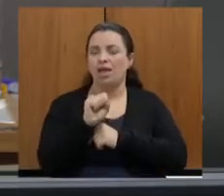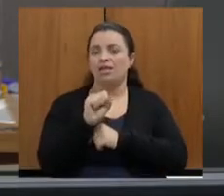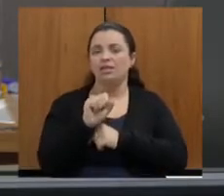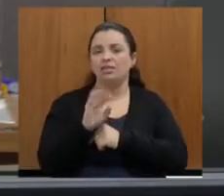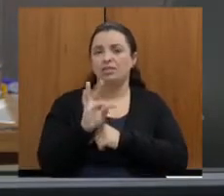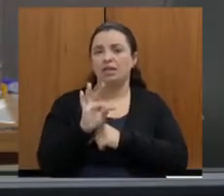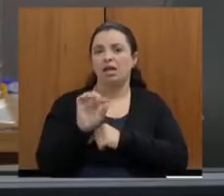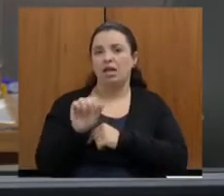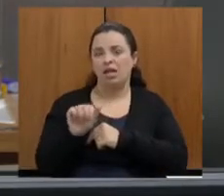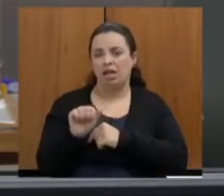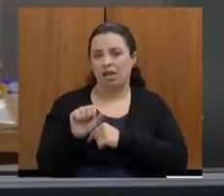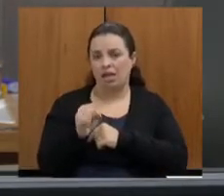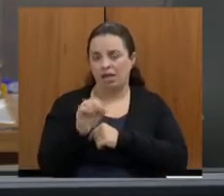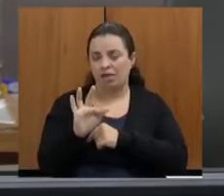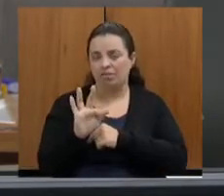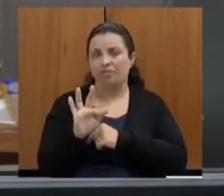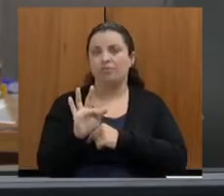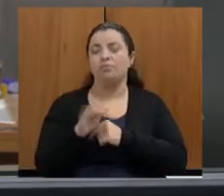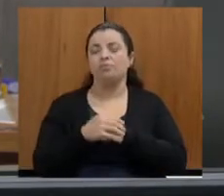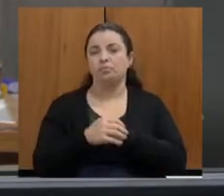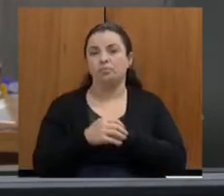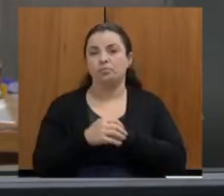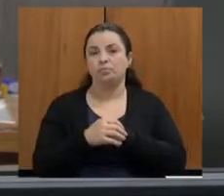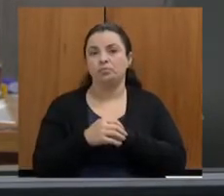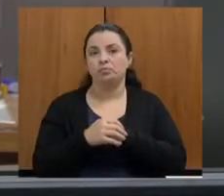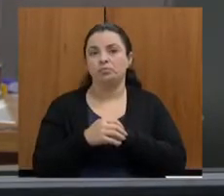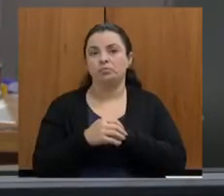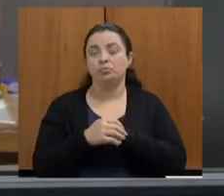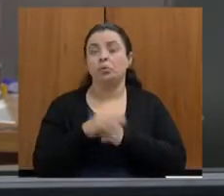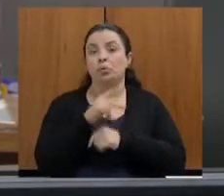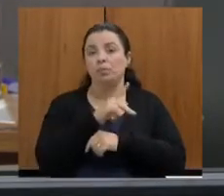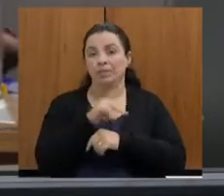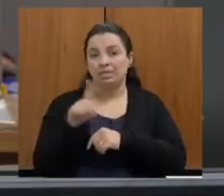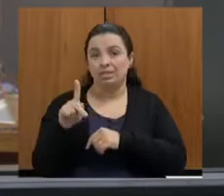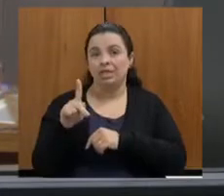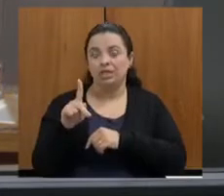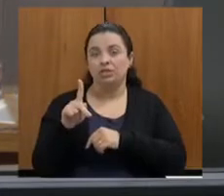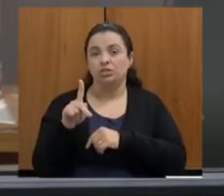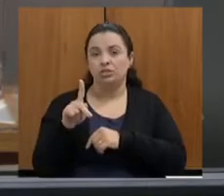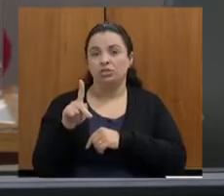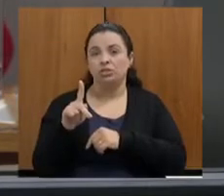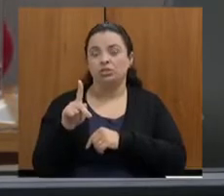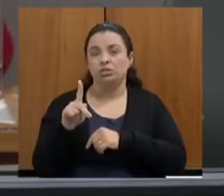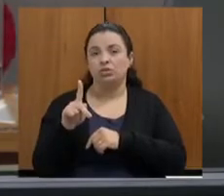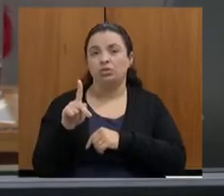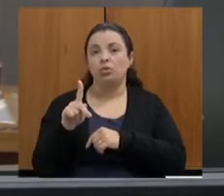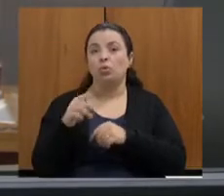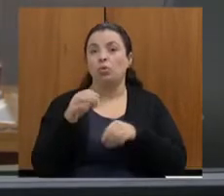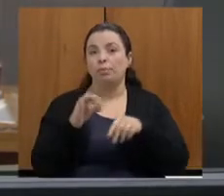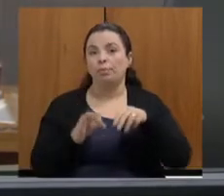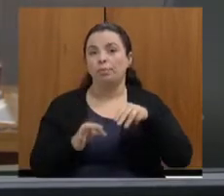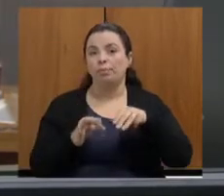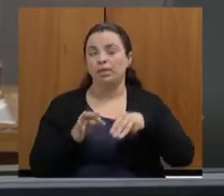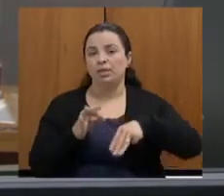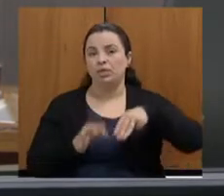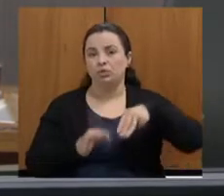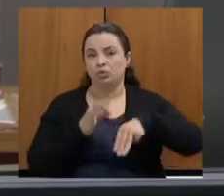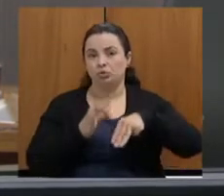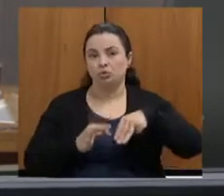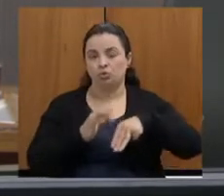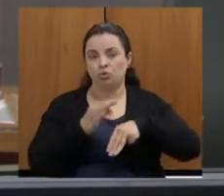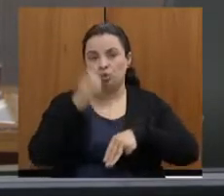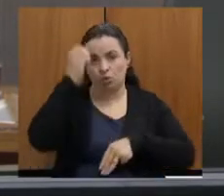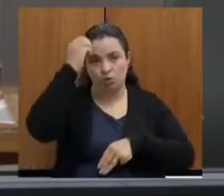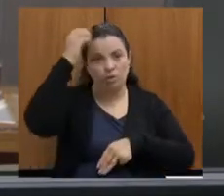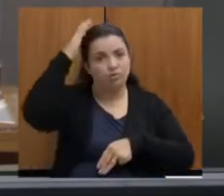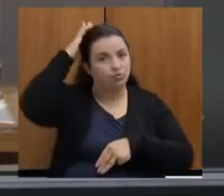vocês para o o presidente do Supremo Tribunal Federal Ministro Luiz fux e